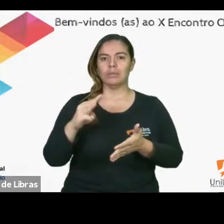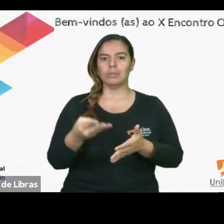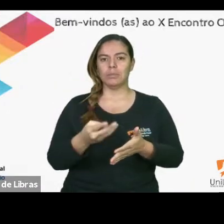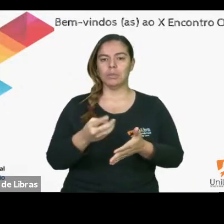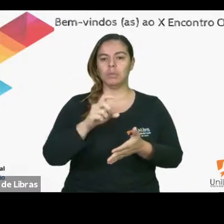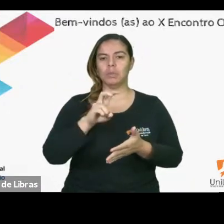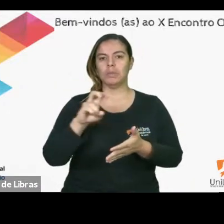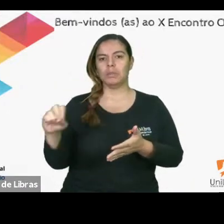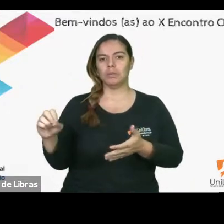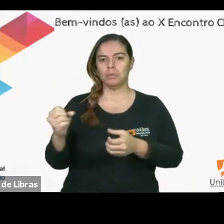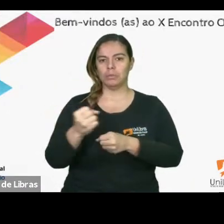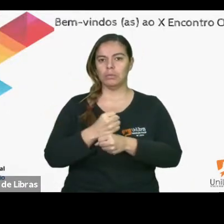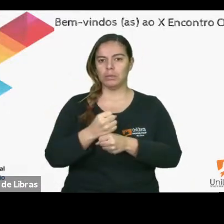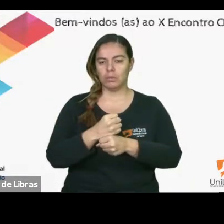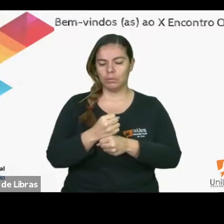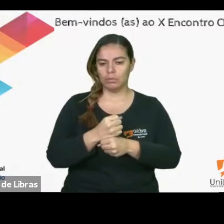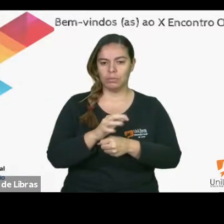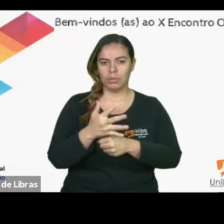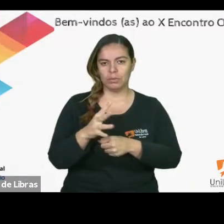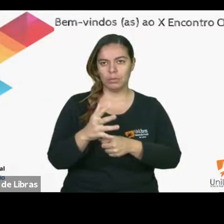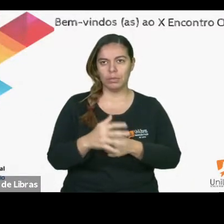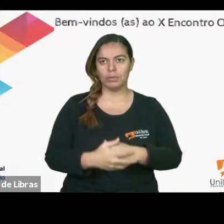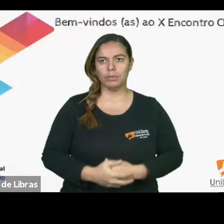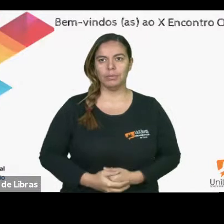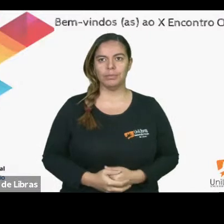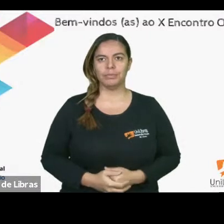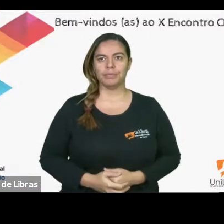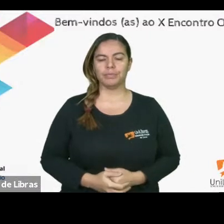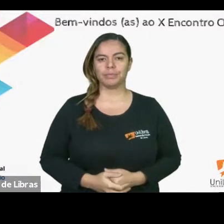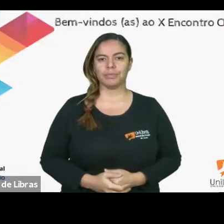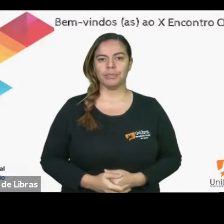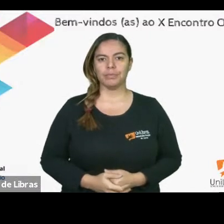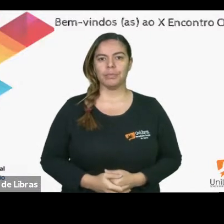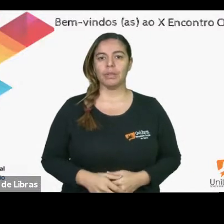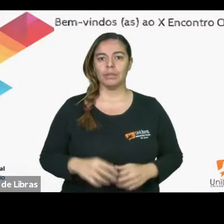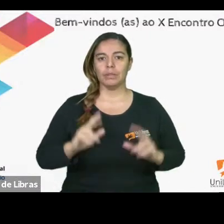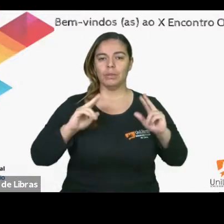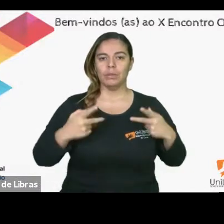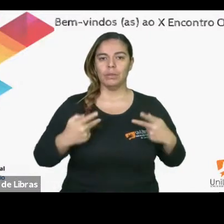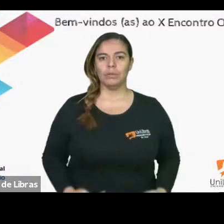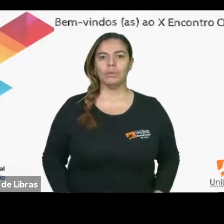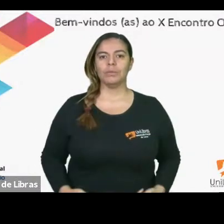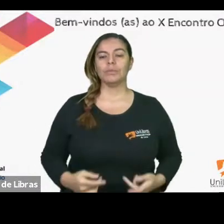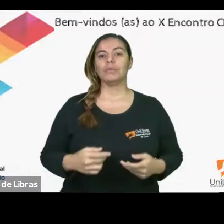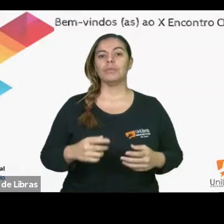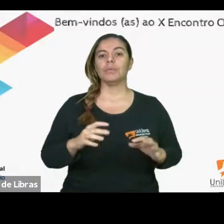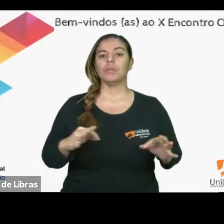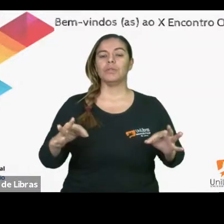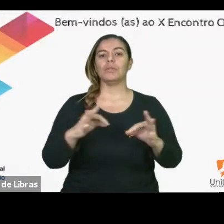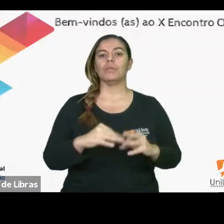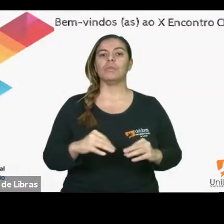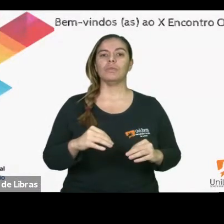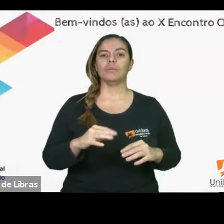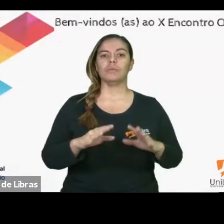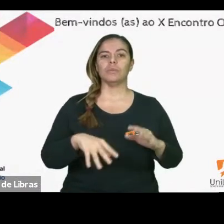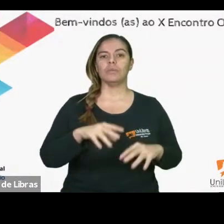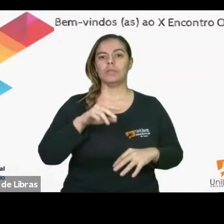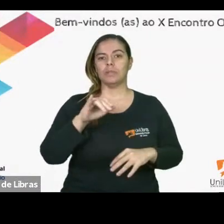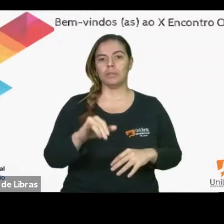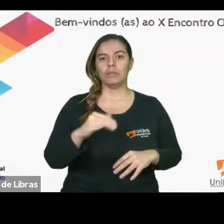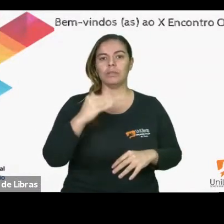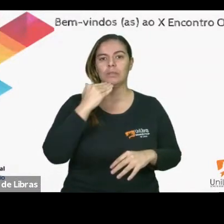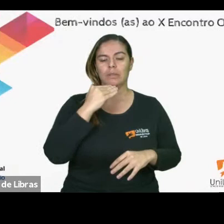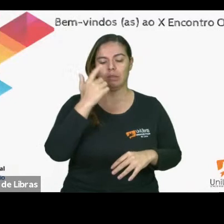anos. Né? E todo ser humano, a não ser que ele seja lesado